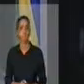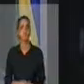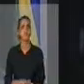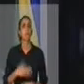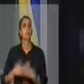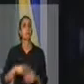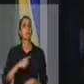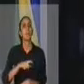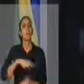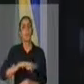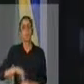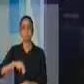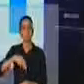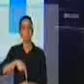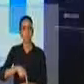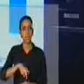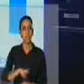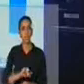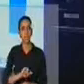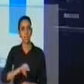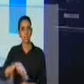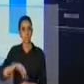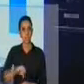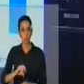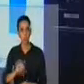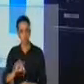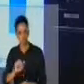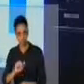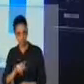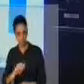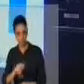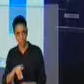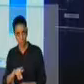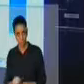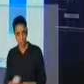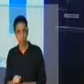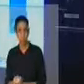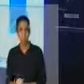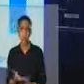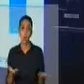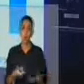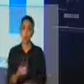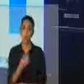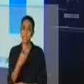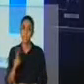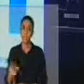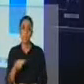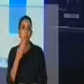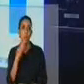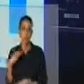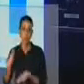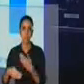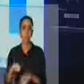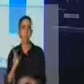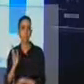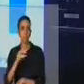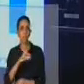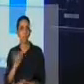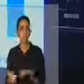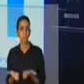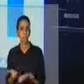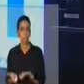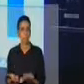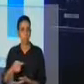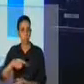quimioterapia cresceram de 2.190 para quase 3 milhões de procedimentos de quimioterapia